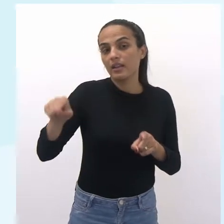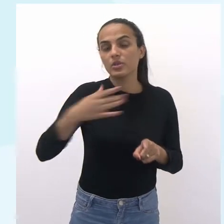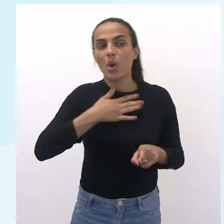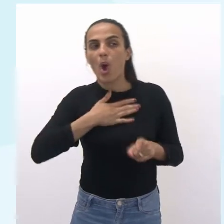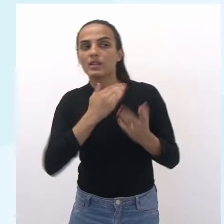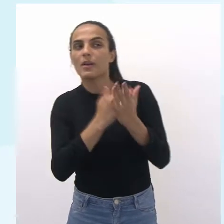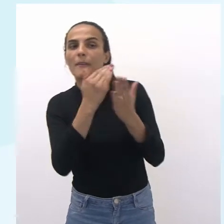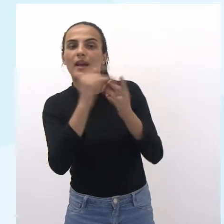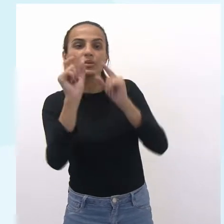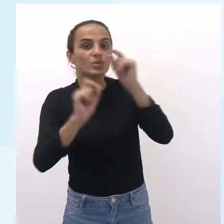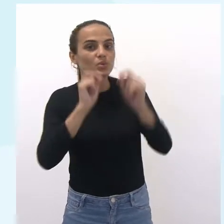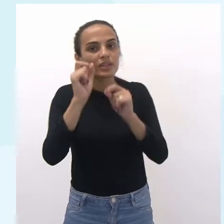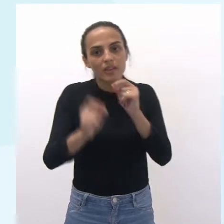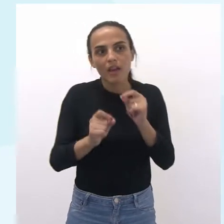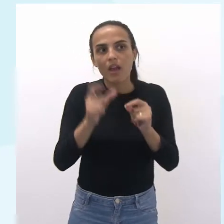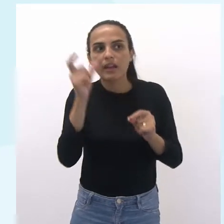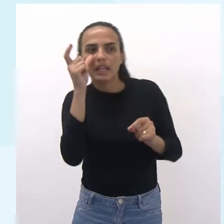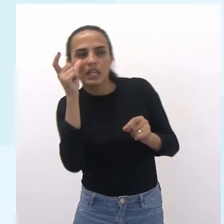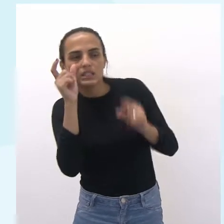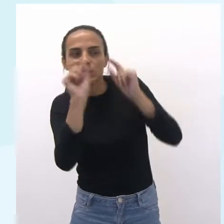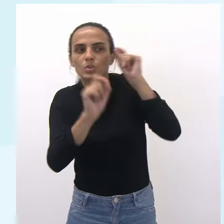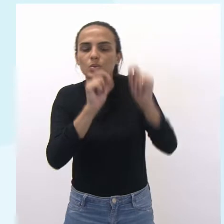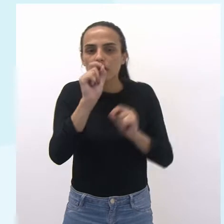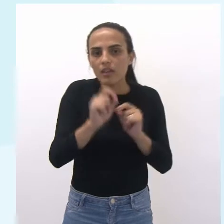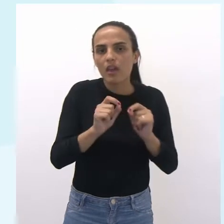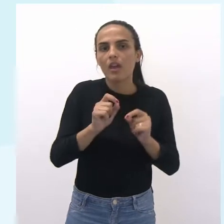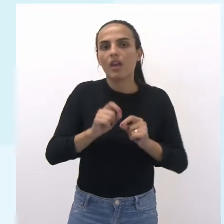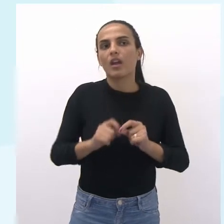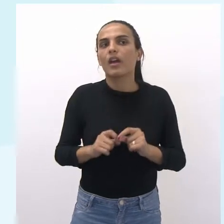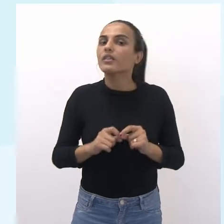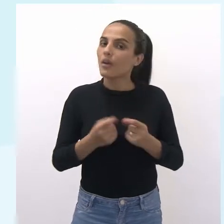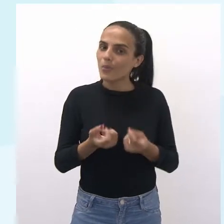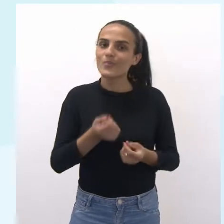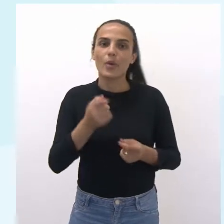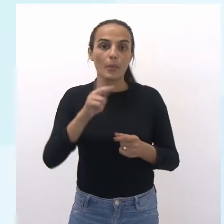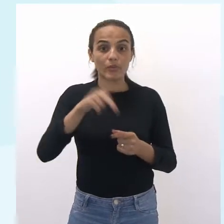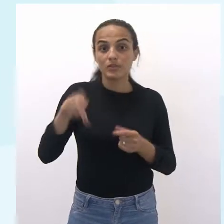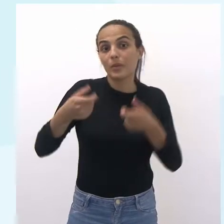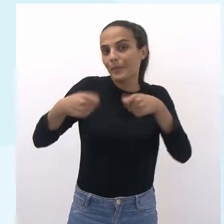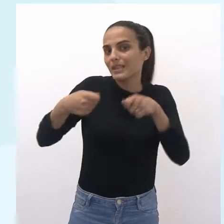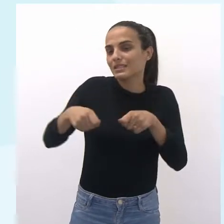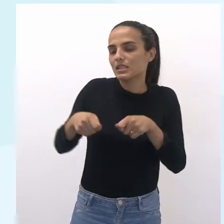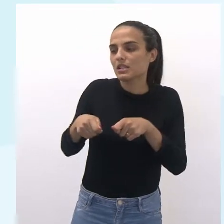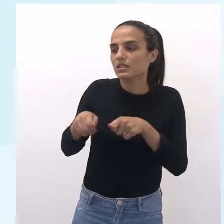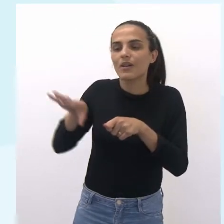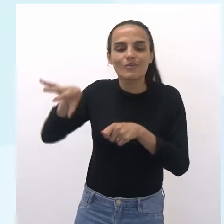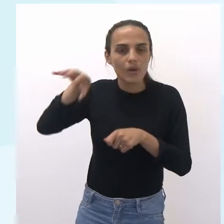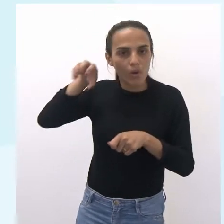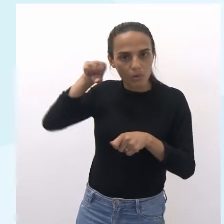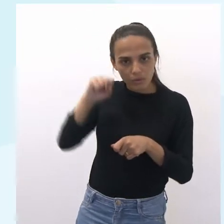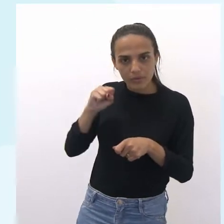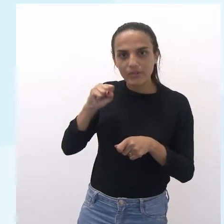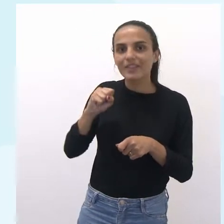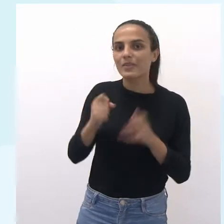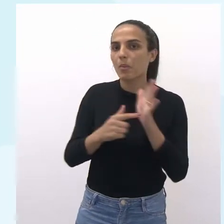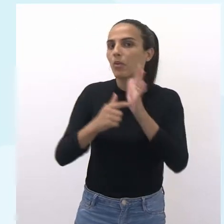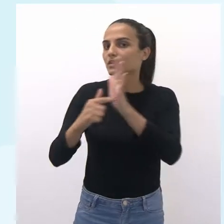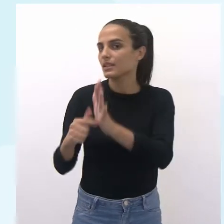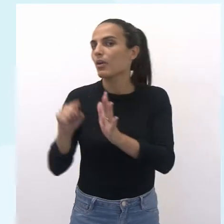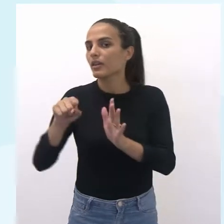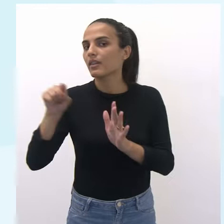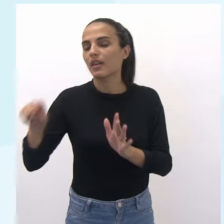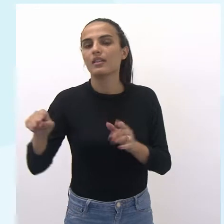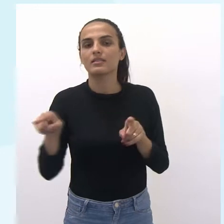os seus interesses no ramo do cinema também. Porque eles também têm acesso, eles